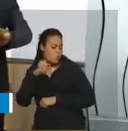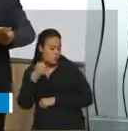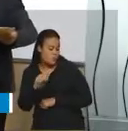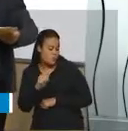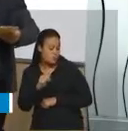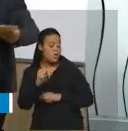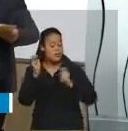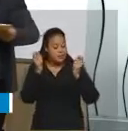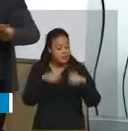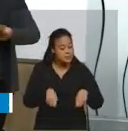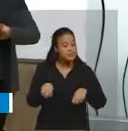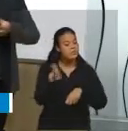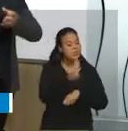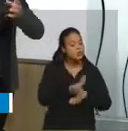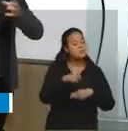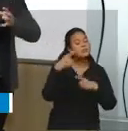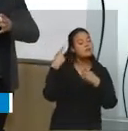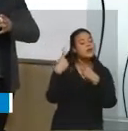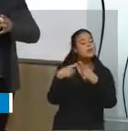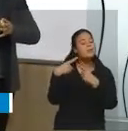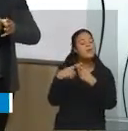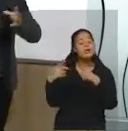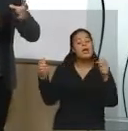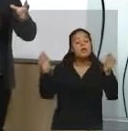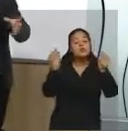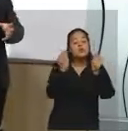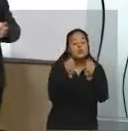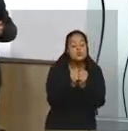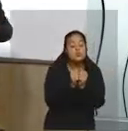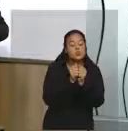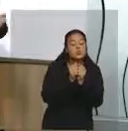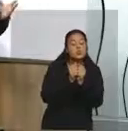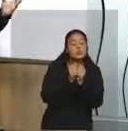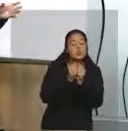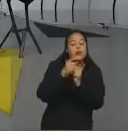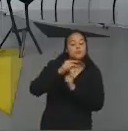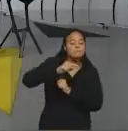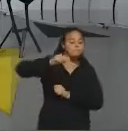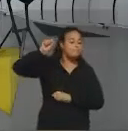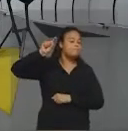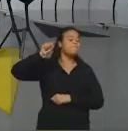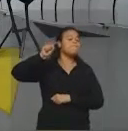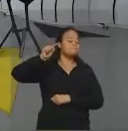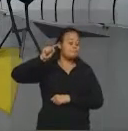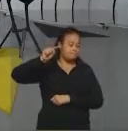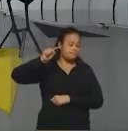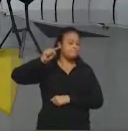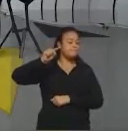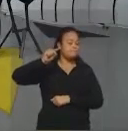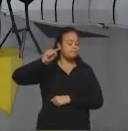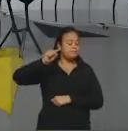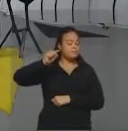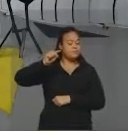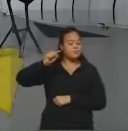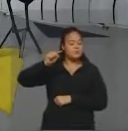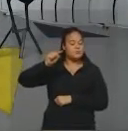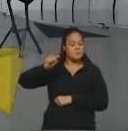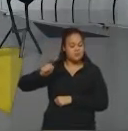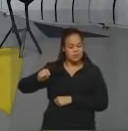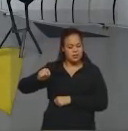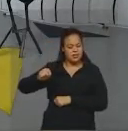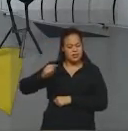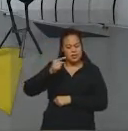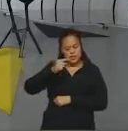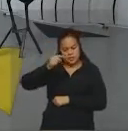deve usar este porquê junto e com acento. É muito comum as pessoas terem dificuldade com isso, né, Gabriela?